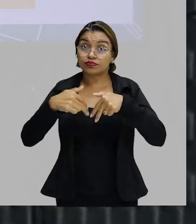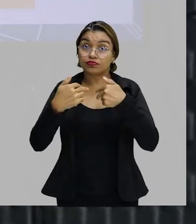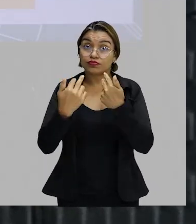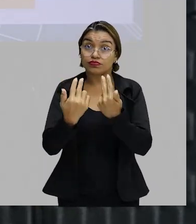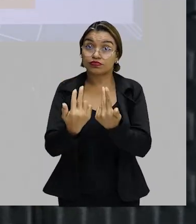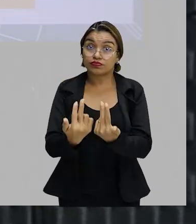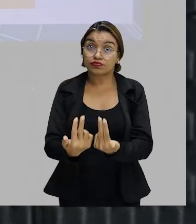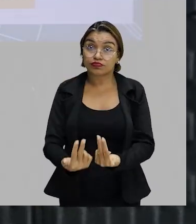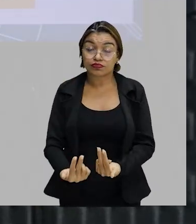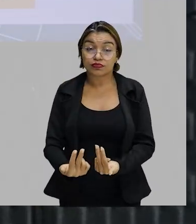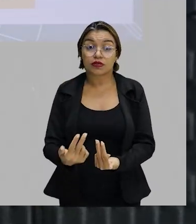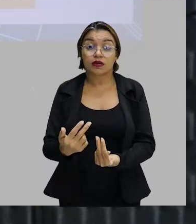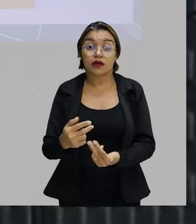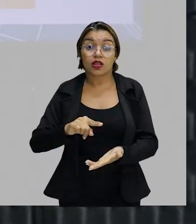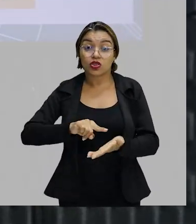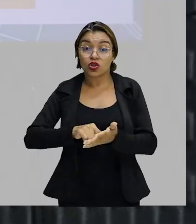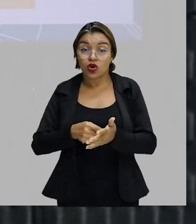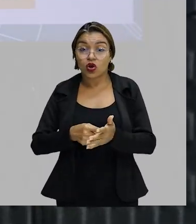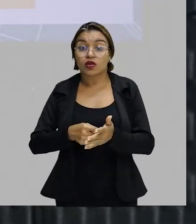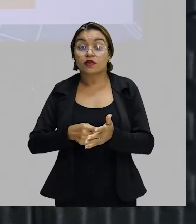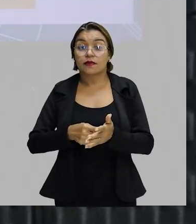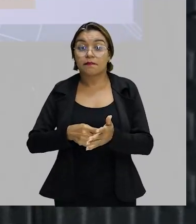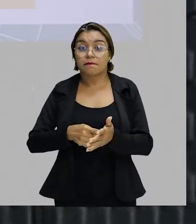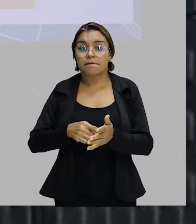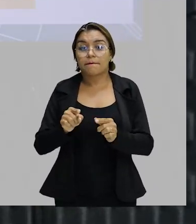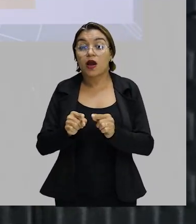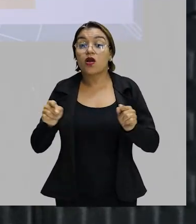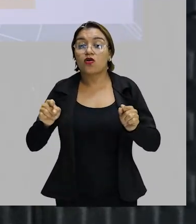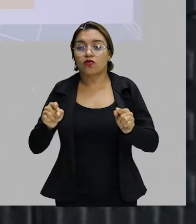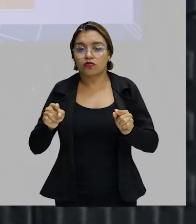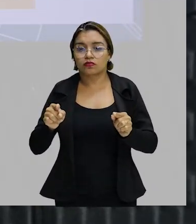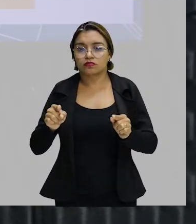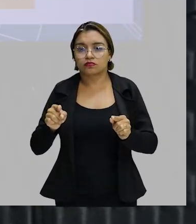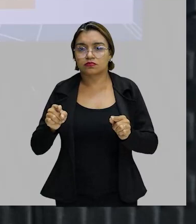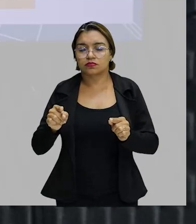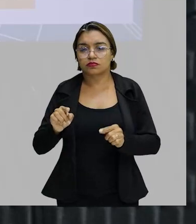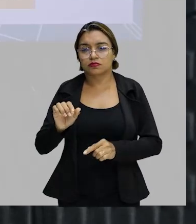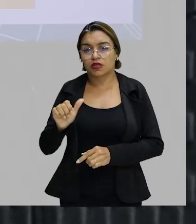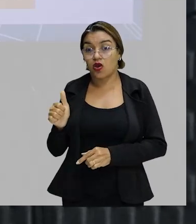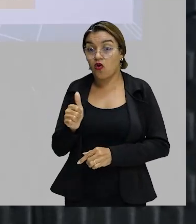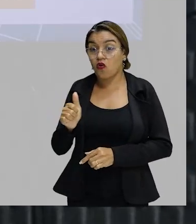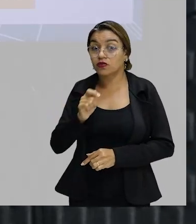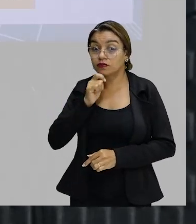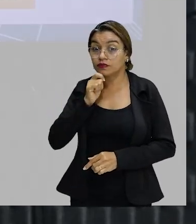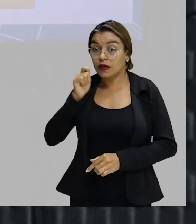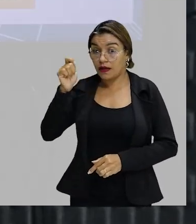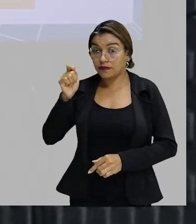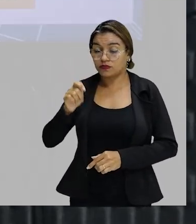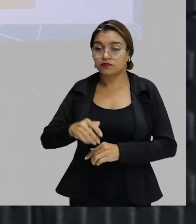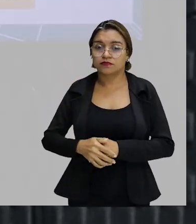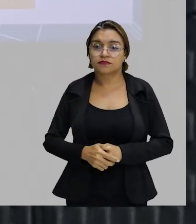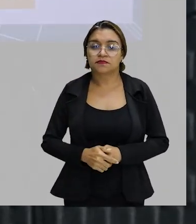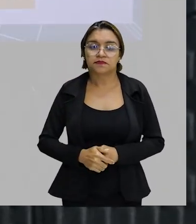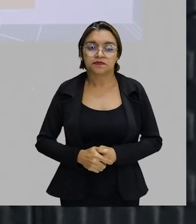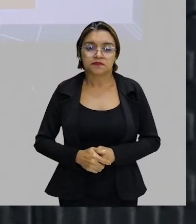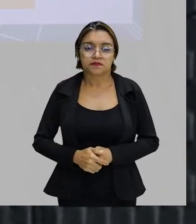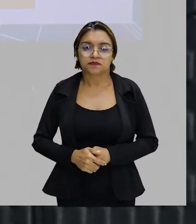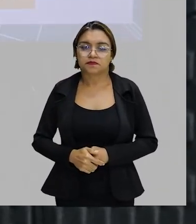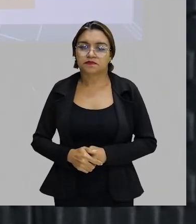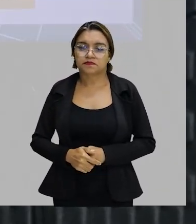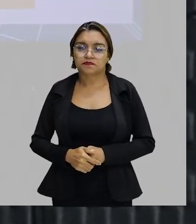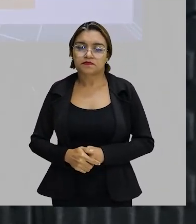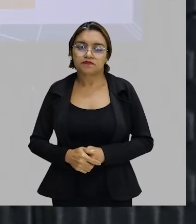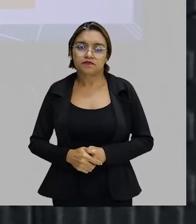consta apenas de sete árbitros mas sim de 11 nas provas de sincronizadas tá certo